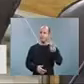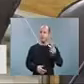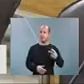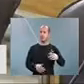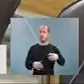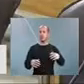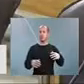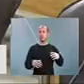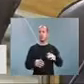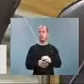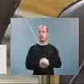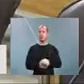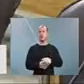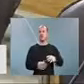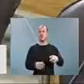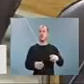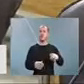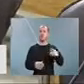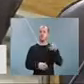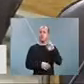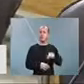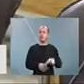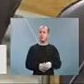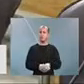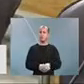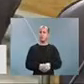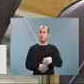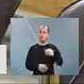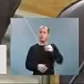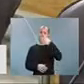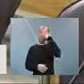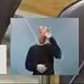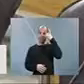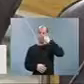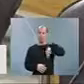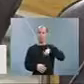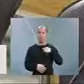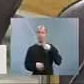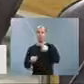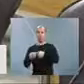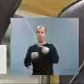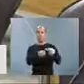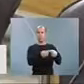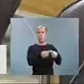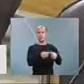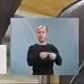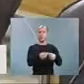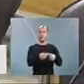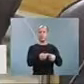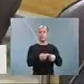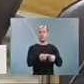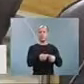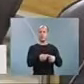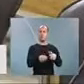terra. Eu que fui a Pedro Avelino e Afonso Bezerra num período da Caprifeira, você